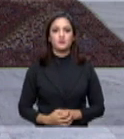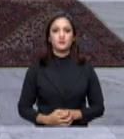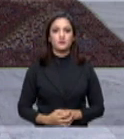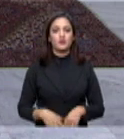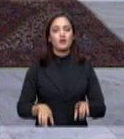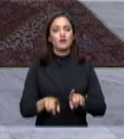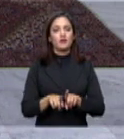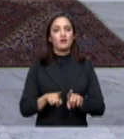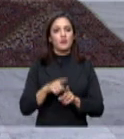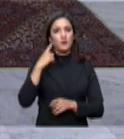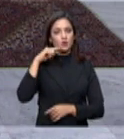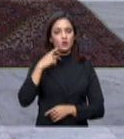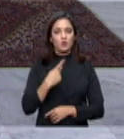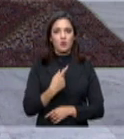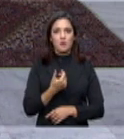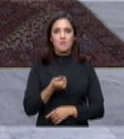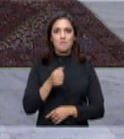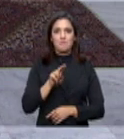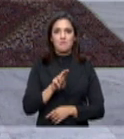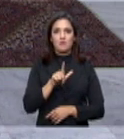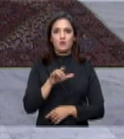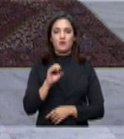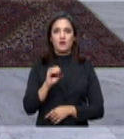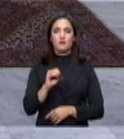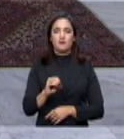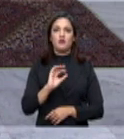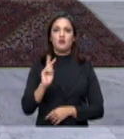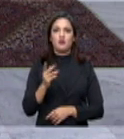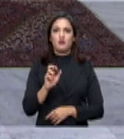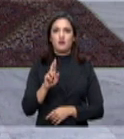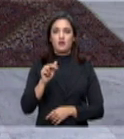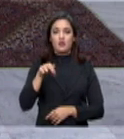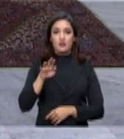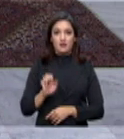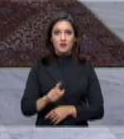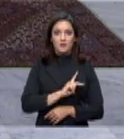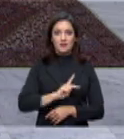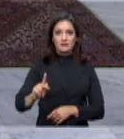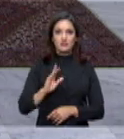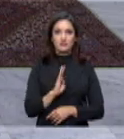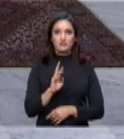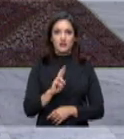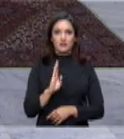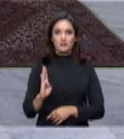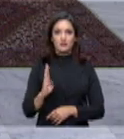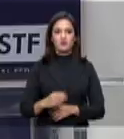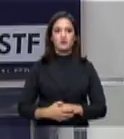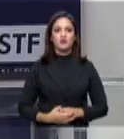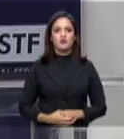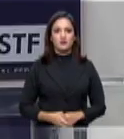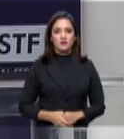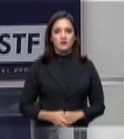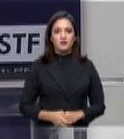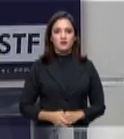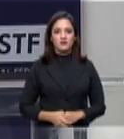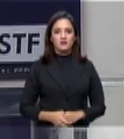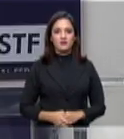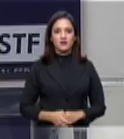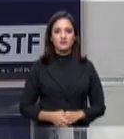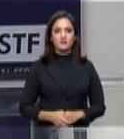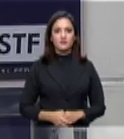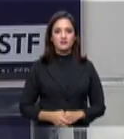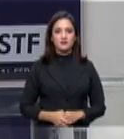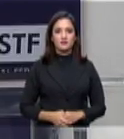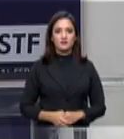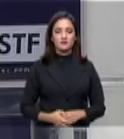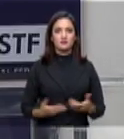doutor Paulo Henrique Bezerra Rodrigues Costa, presidente do Banco de Brasília. Neste momento, fará uso